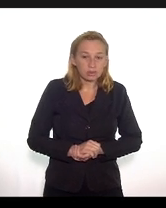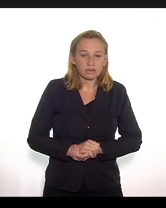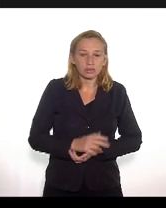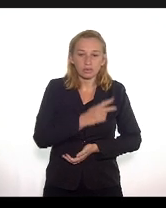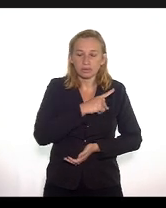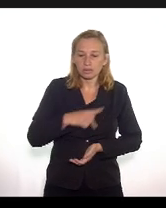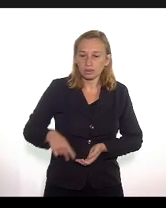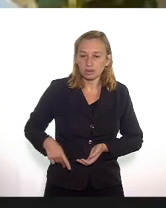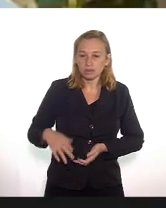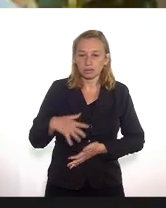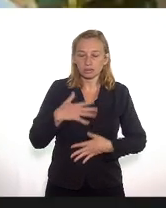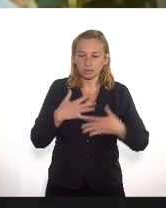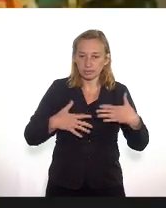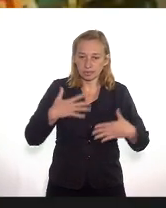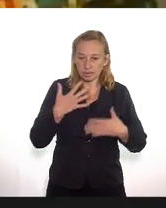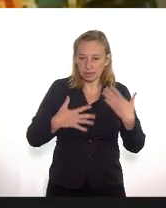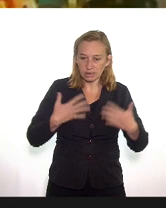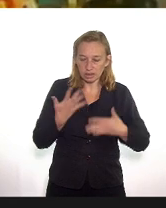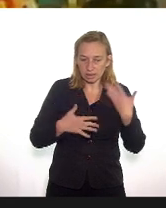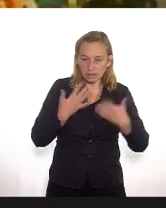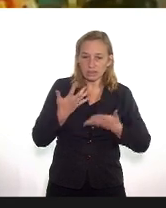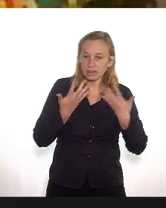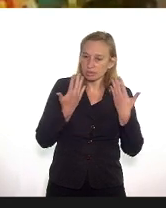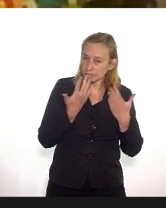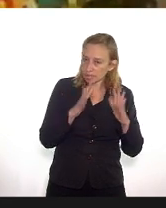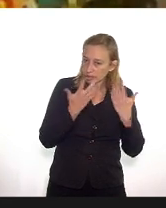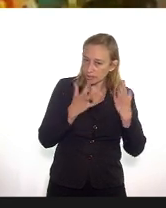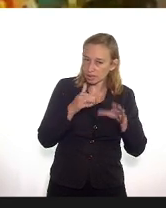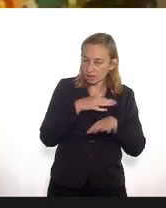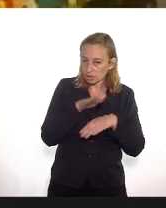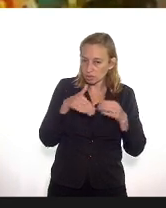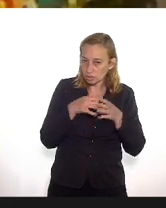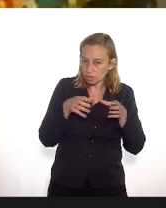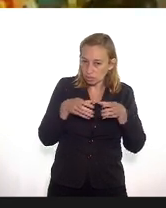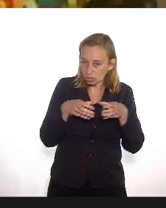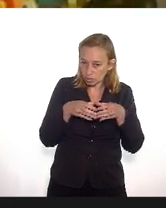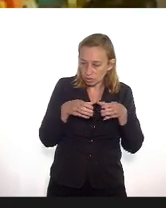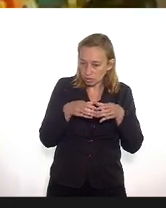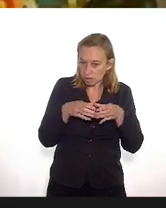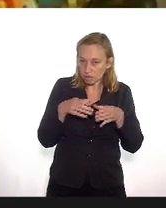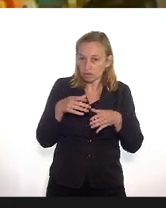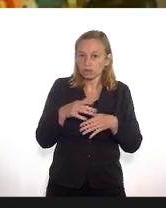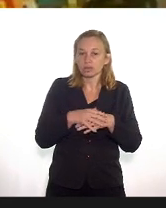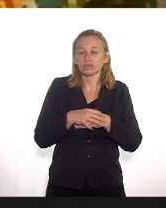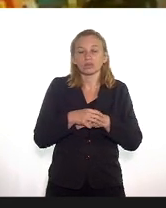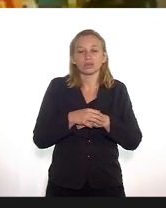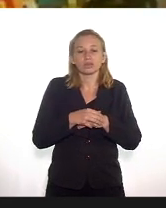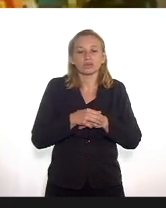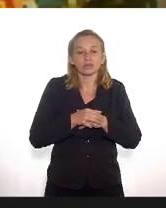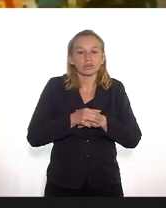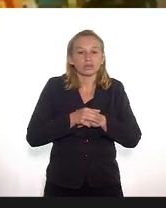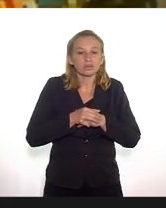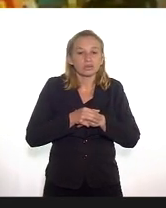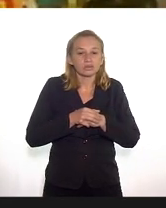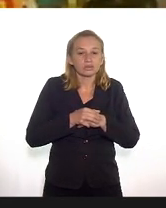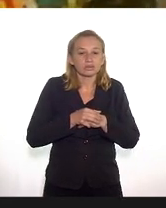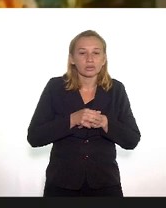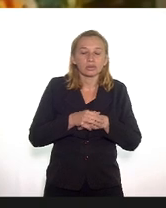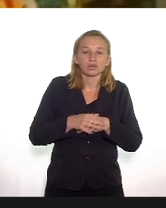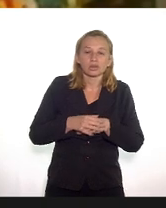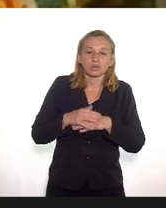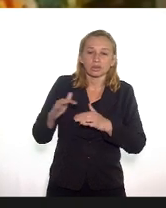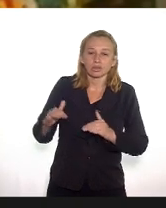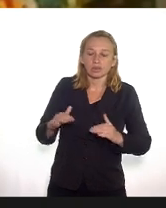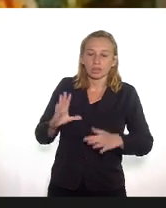Presidente, com muita honra, quero parabenizar toda a comissão, parabenizar a Vossa Excelência, o nobre e querido